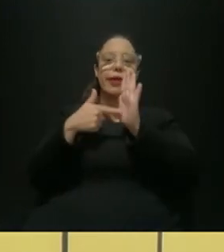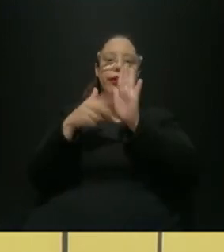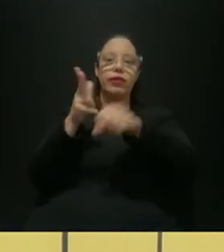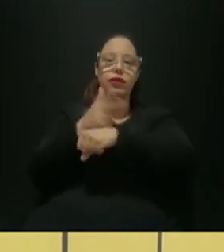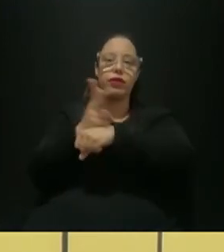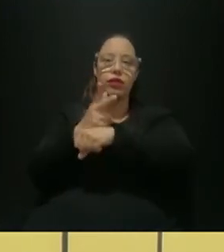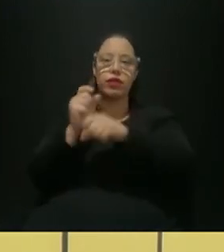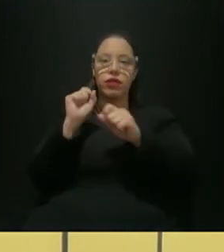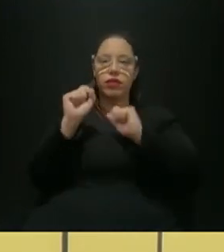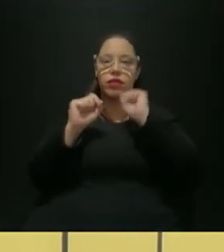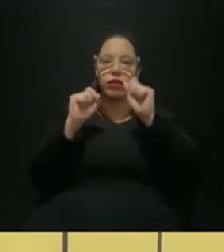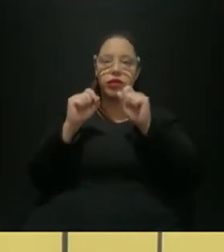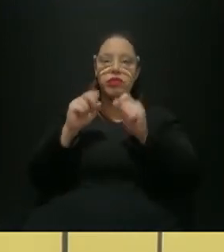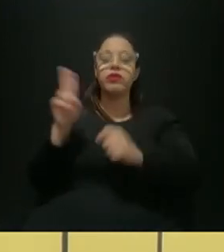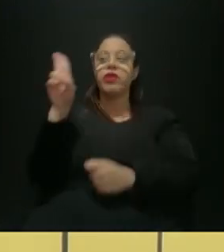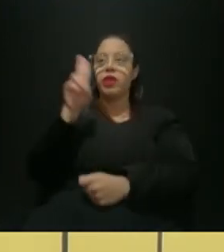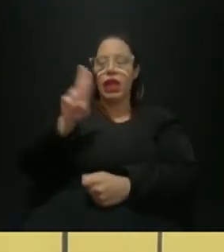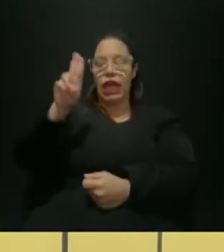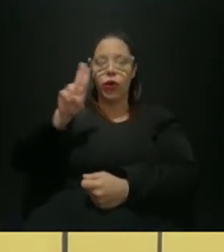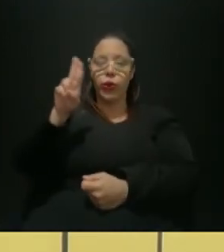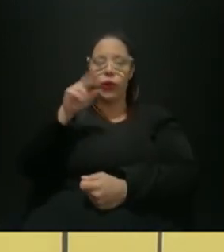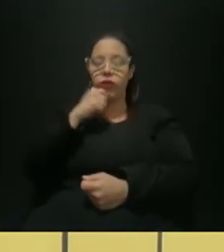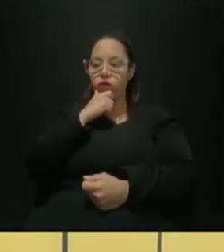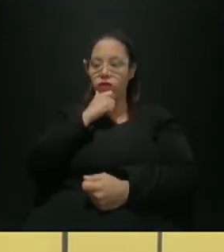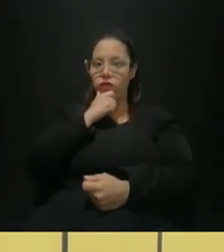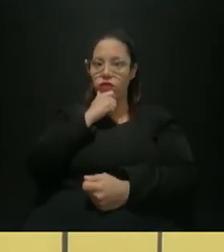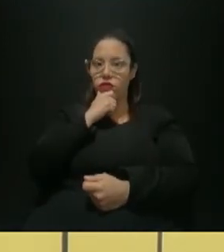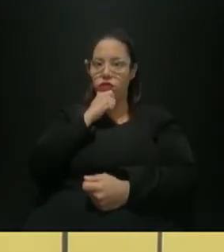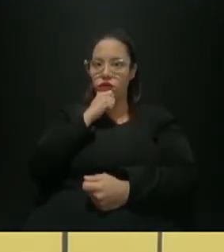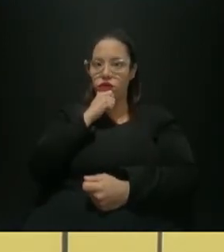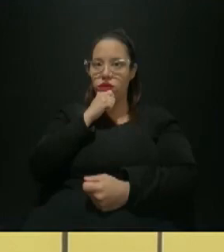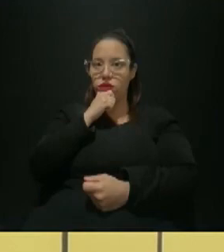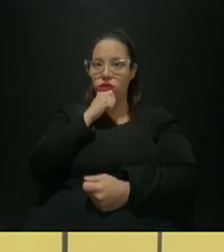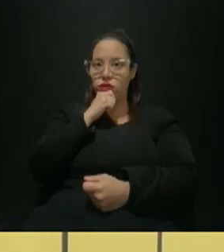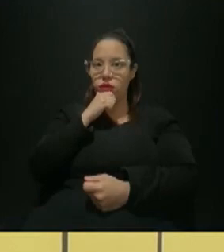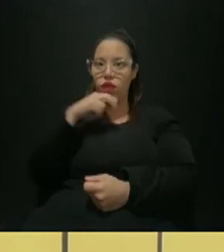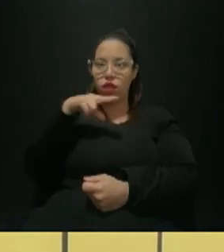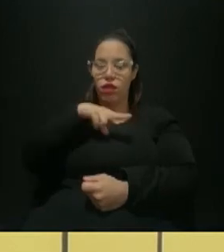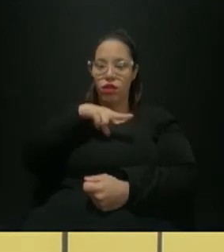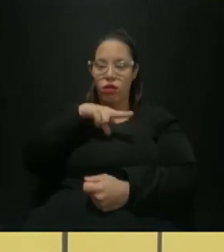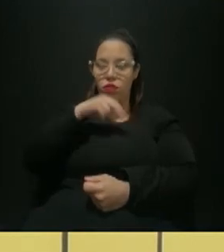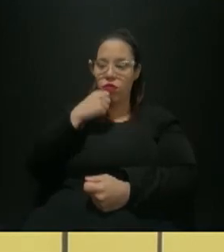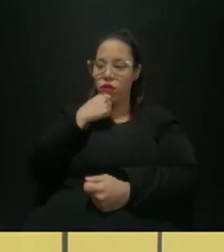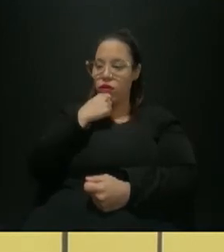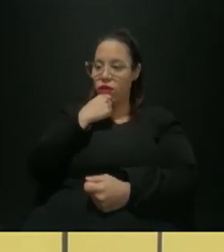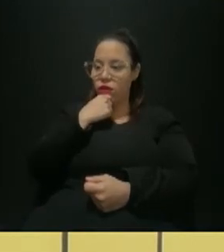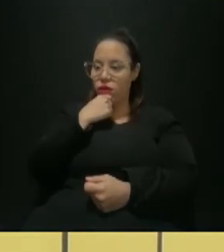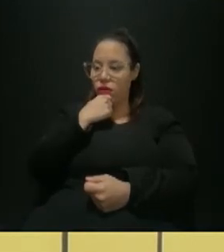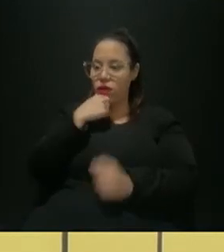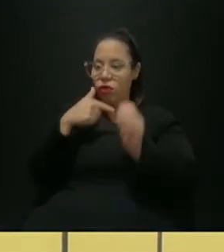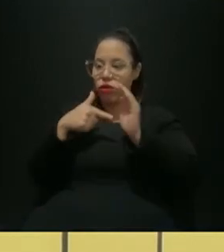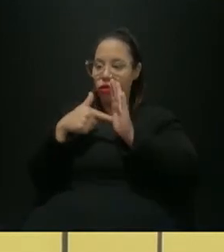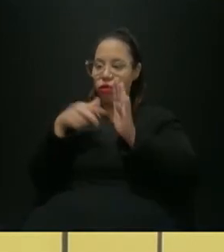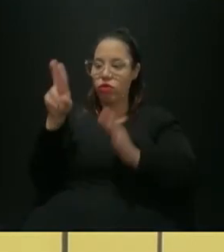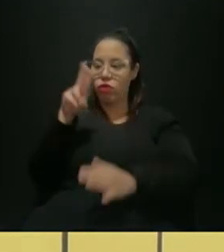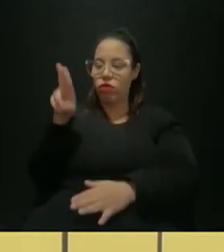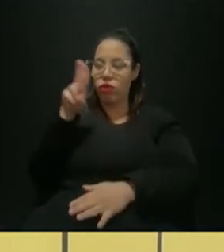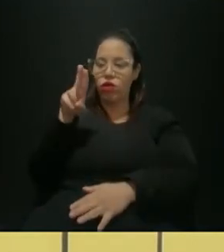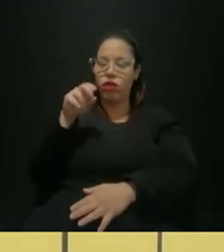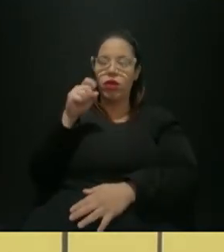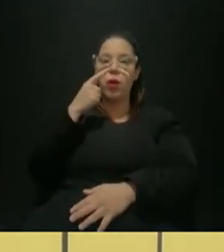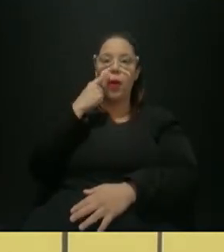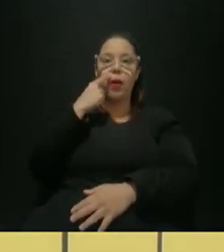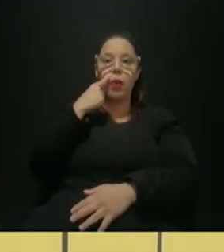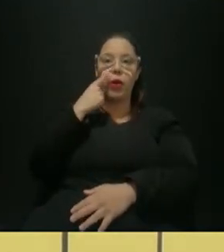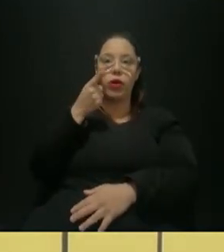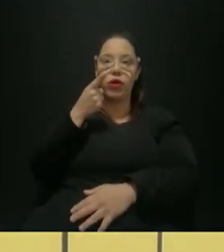uso muito. Eles fizeram em Harvard, nós traduzimos para o português aqui na USP. Eu uso muito nas aulas. E mostra exatamente esse